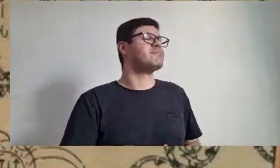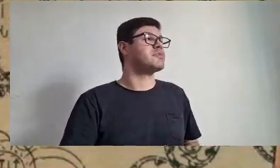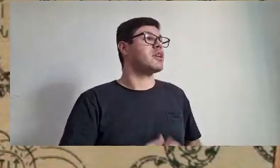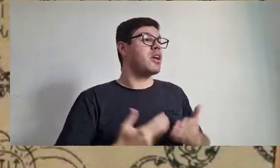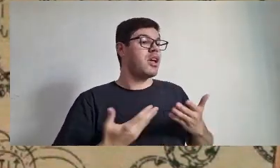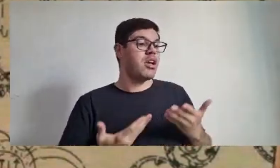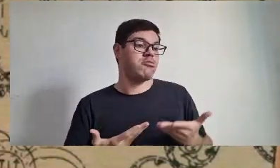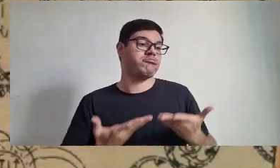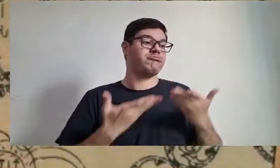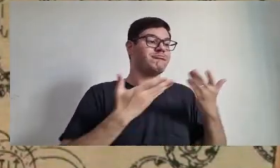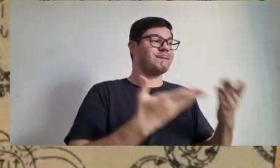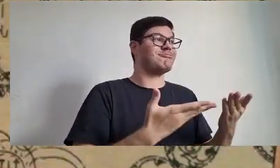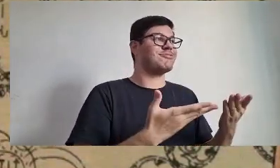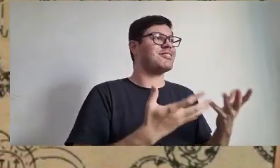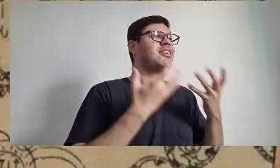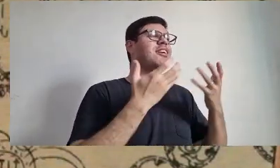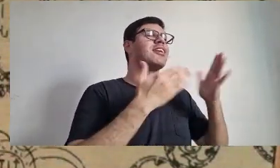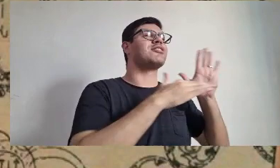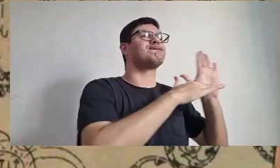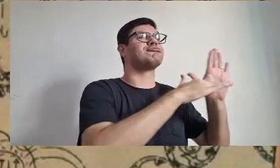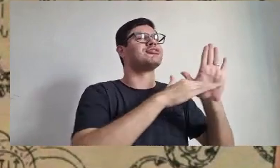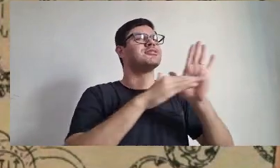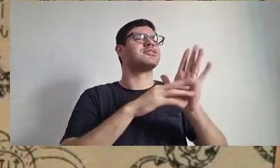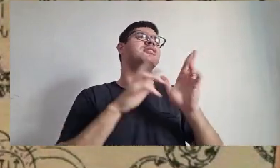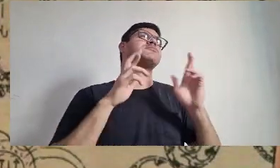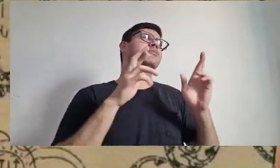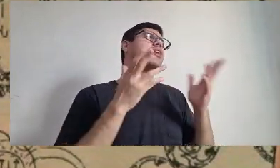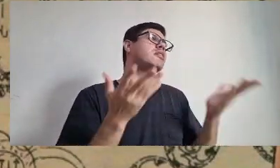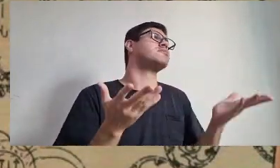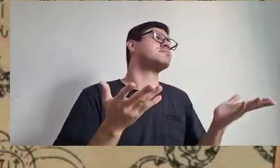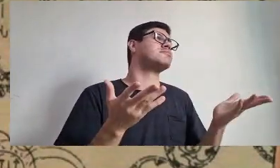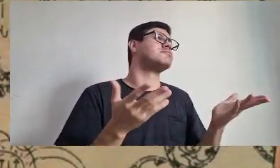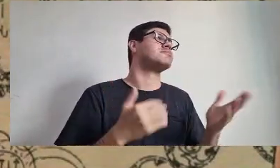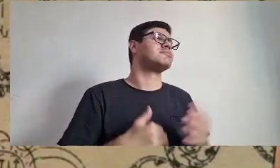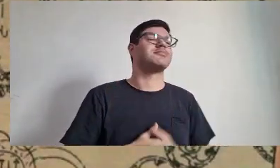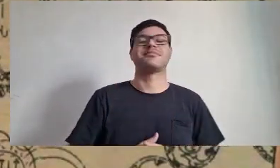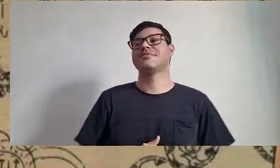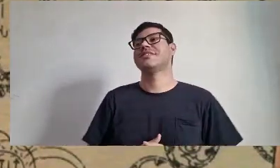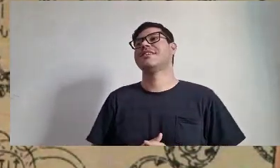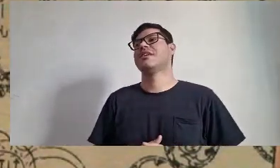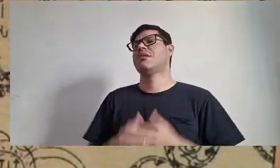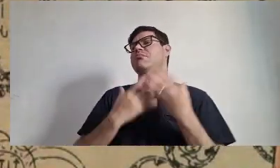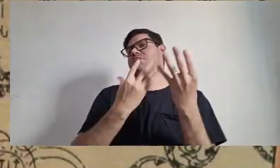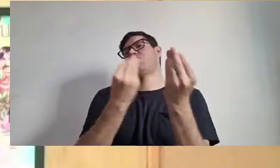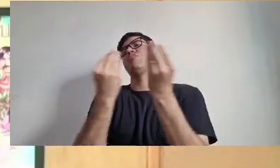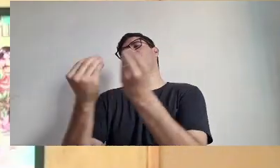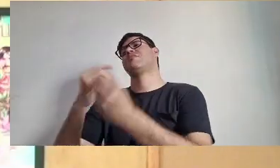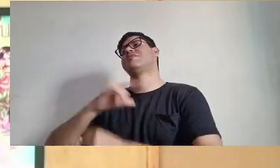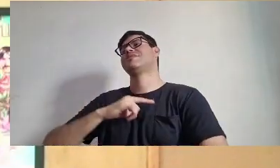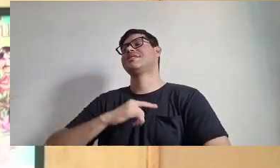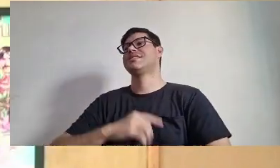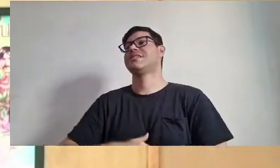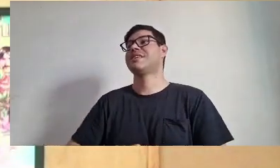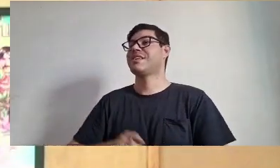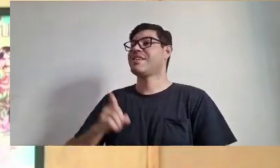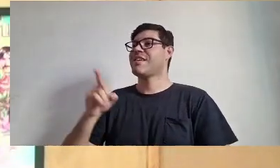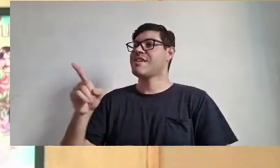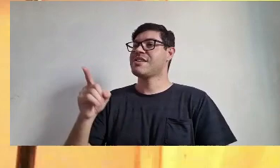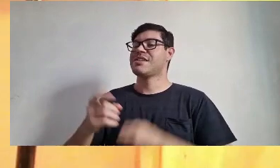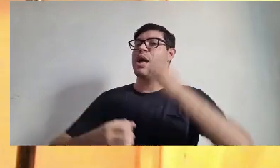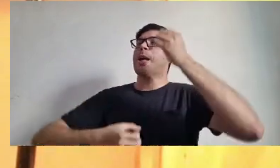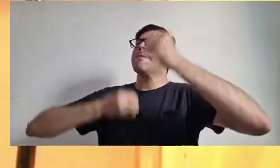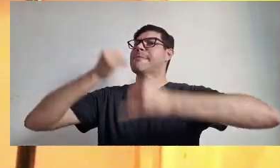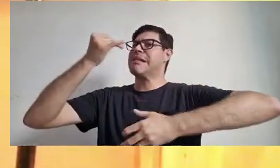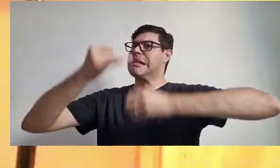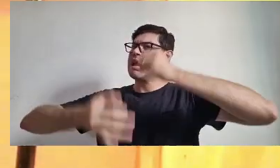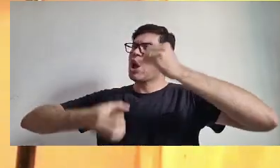Espero ter ajudado alguém. Eu acredito que muitos. Não, e é claro, contou um pouco da história dele. Se for contar toda a história